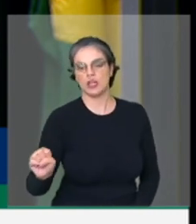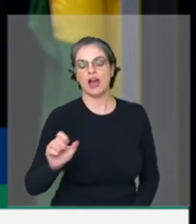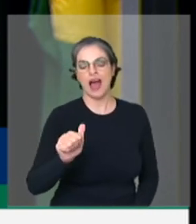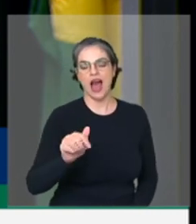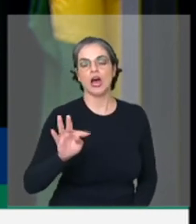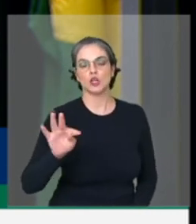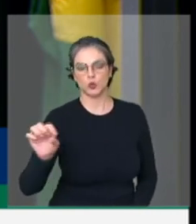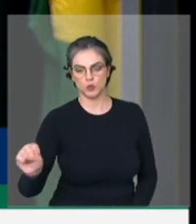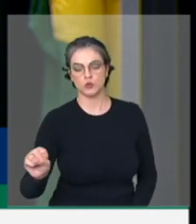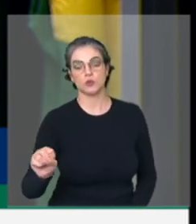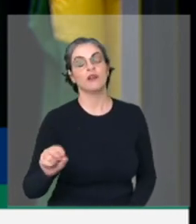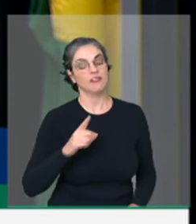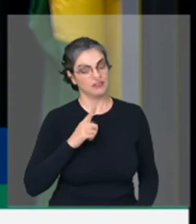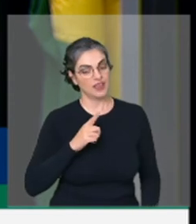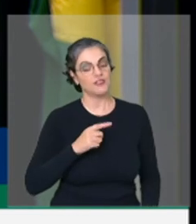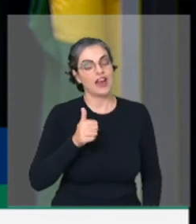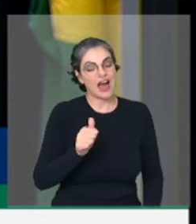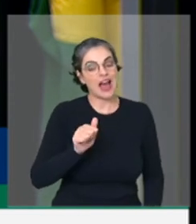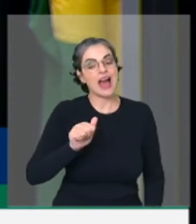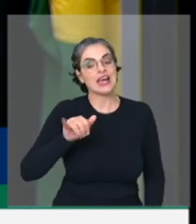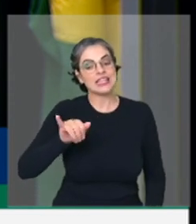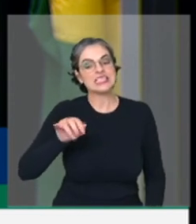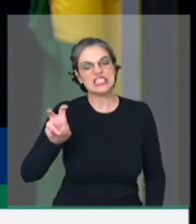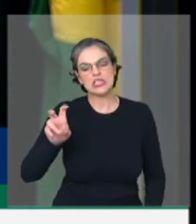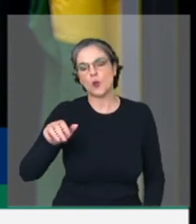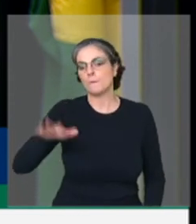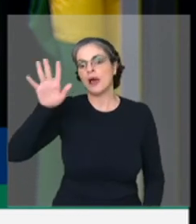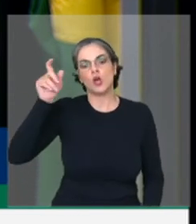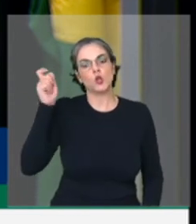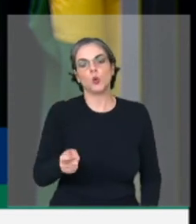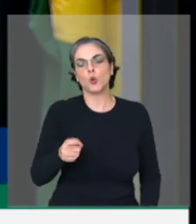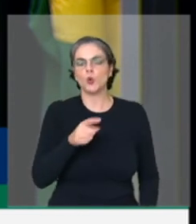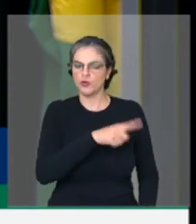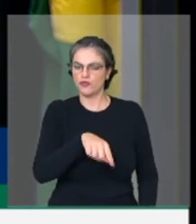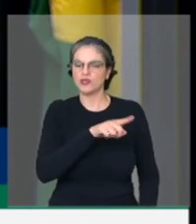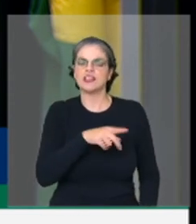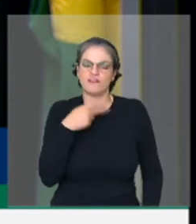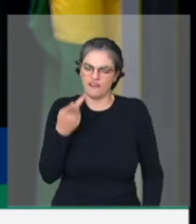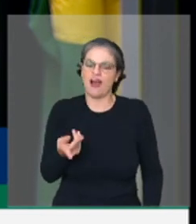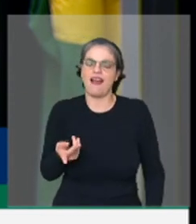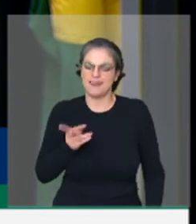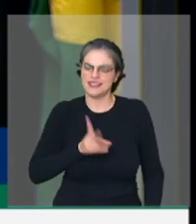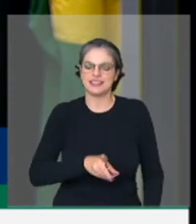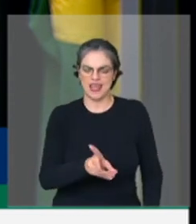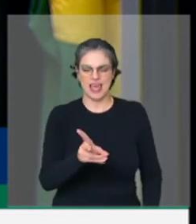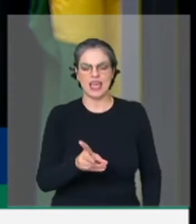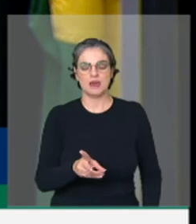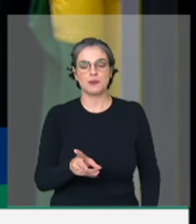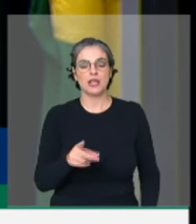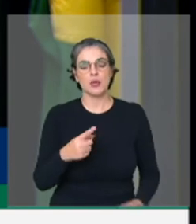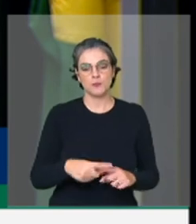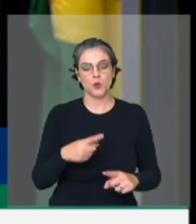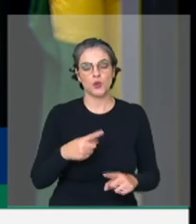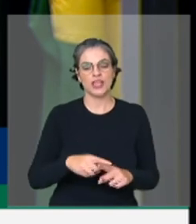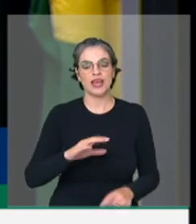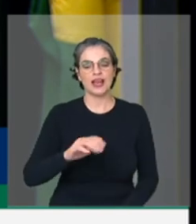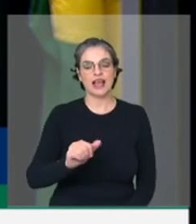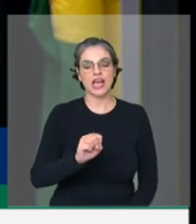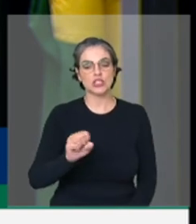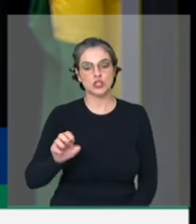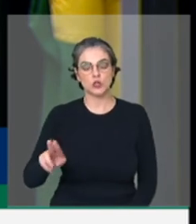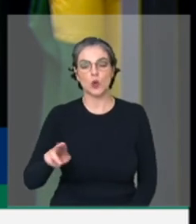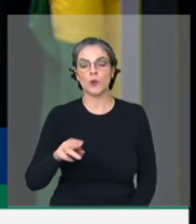que é o AI-5, que é o mais duro de todos, como vocês insistem em dizer. Aquele que caçou 3 ministros